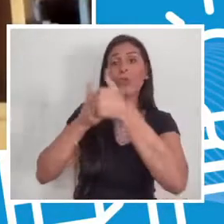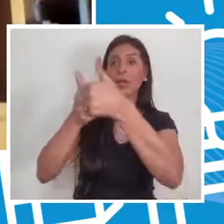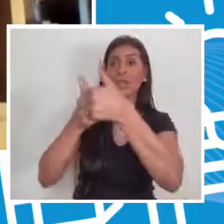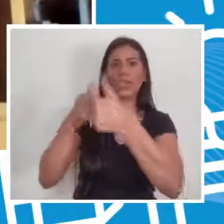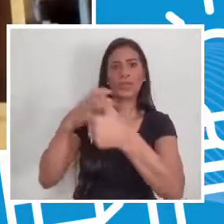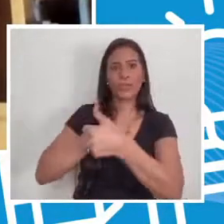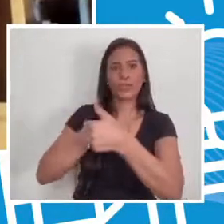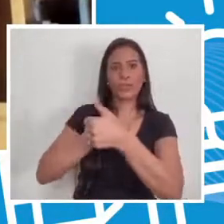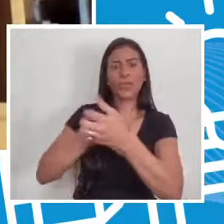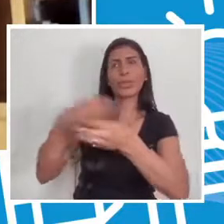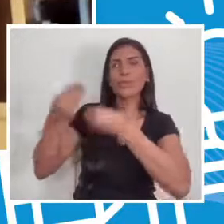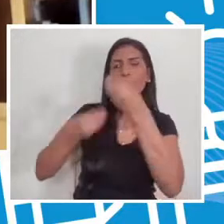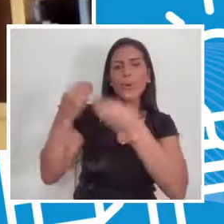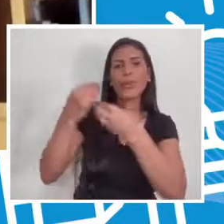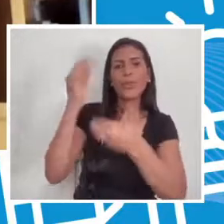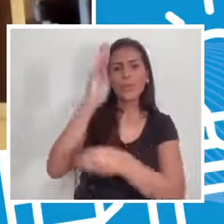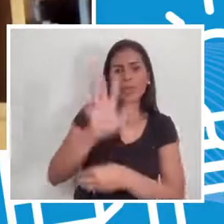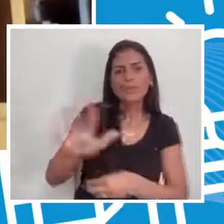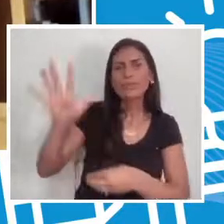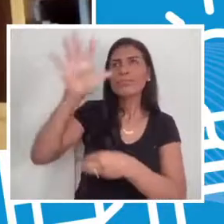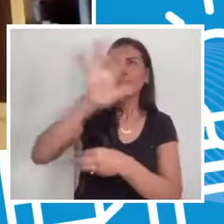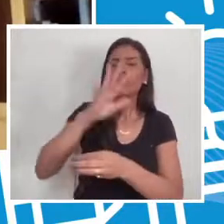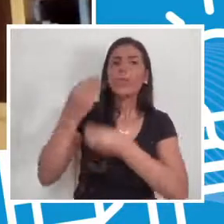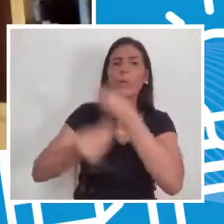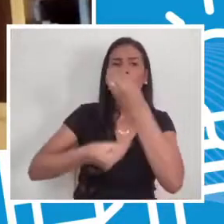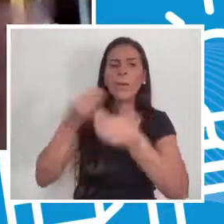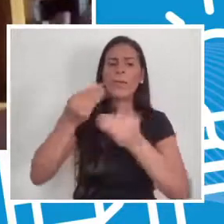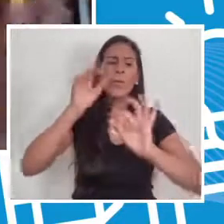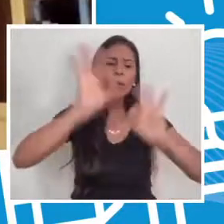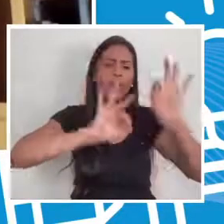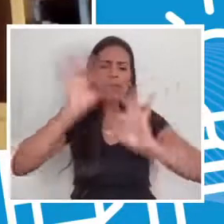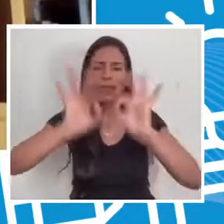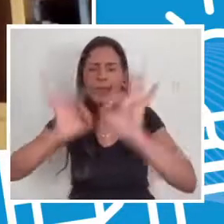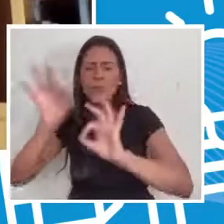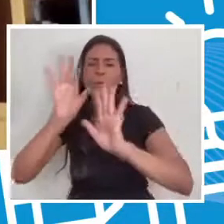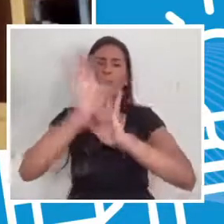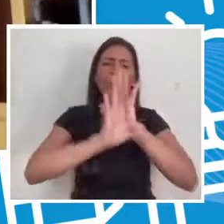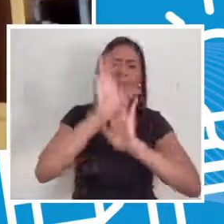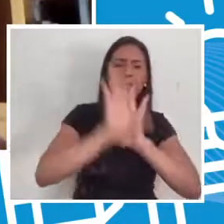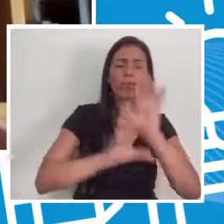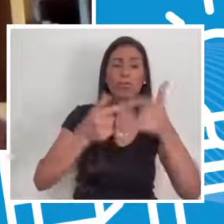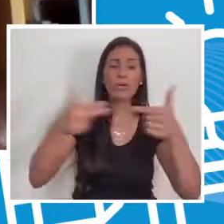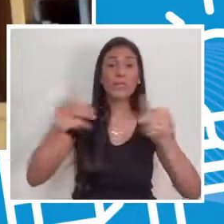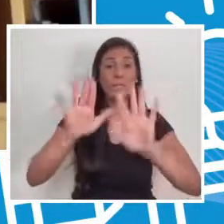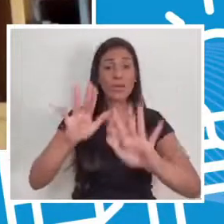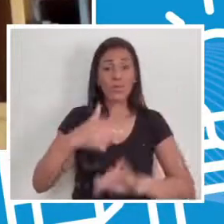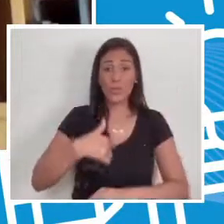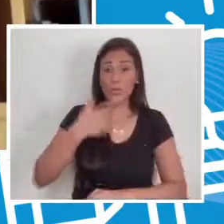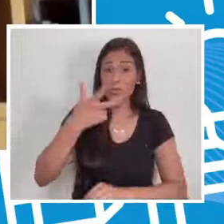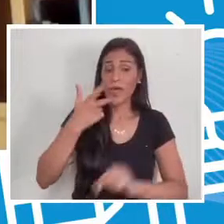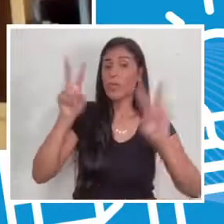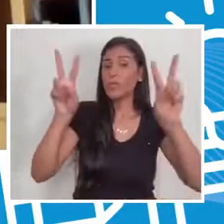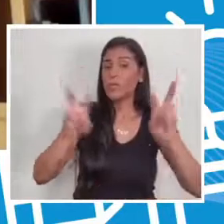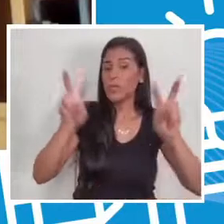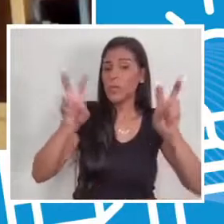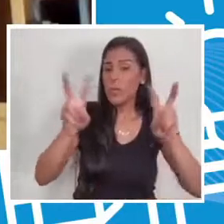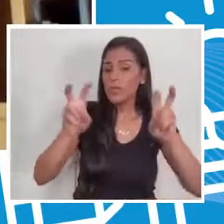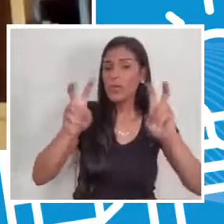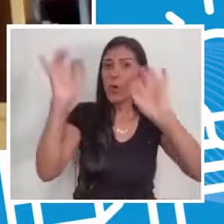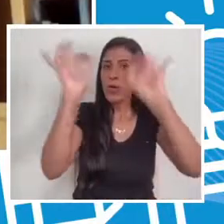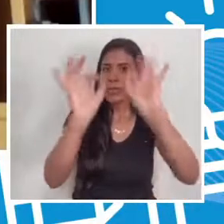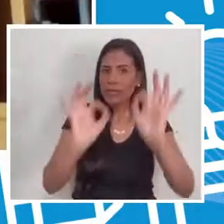de reorganização da sua arquitetura curricular. E eu falo da arquitetura curricular porque o ensino médio ele